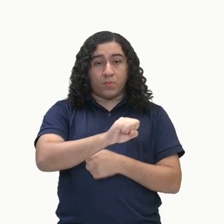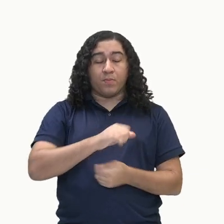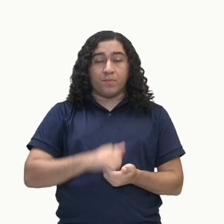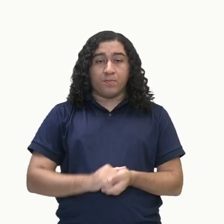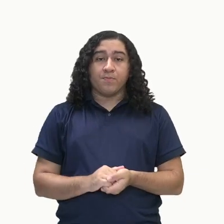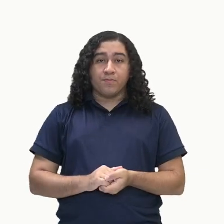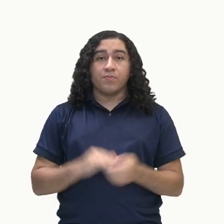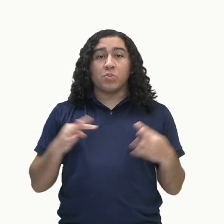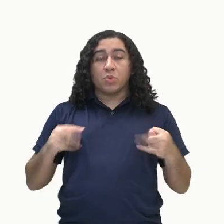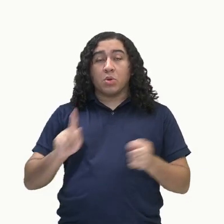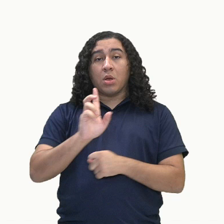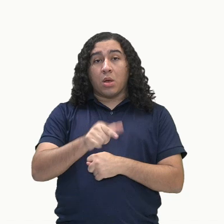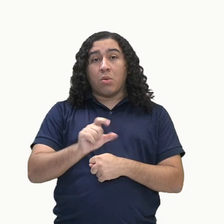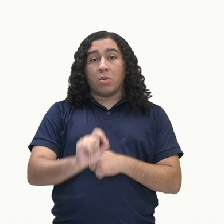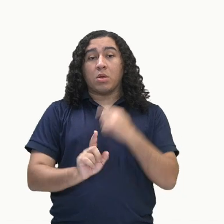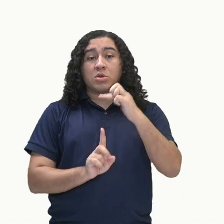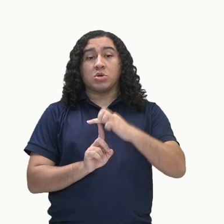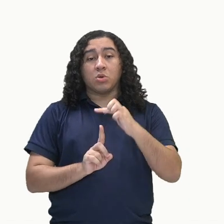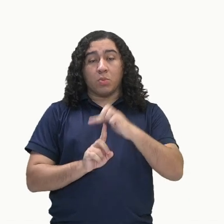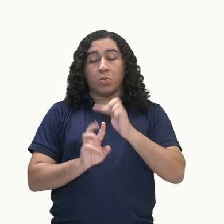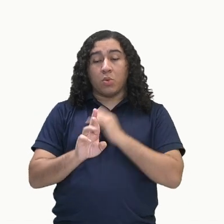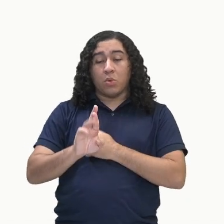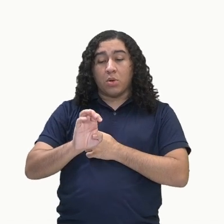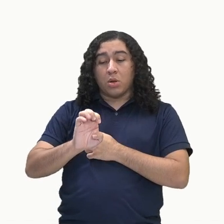são polígonos regulares, ok?